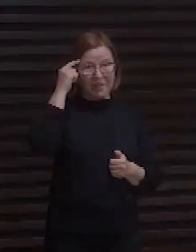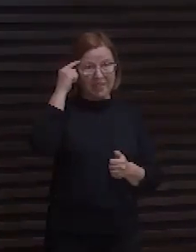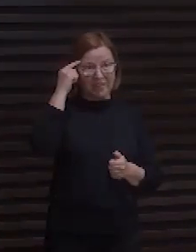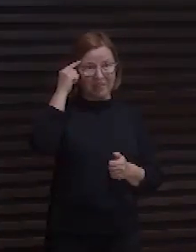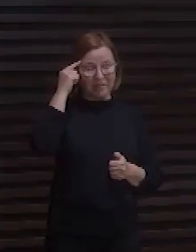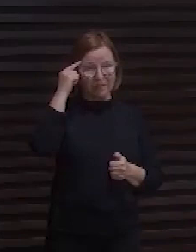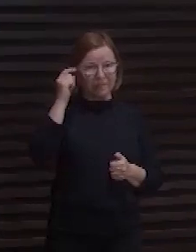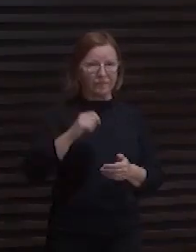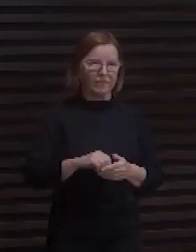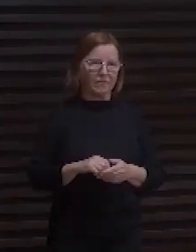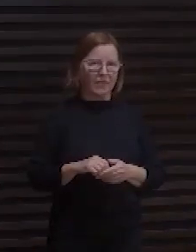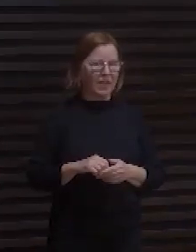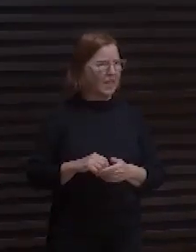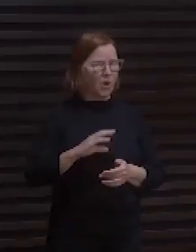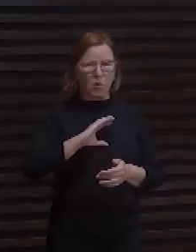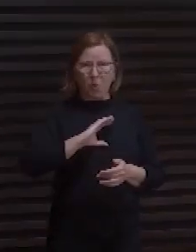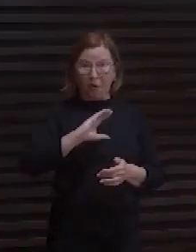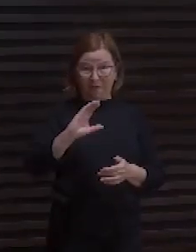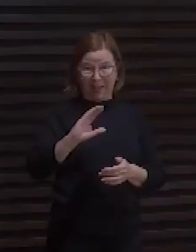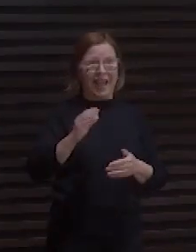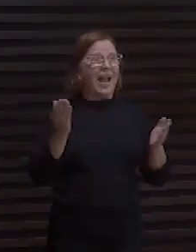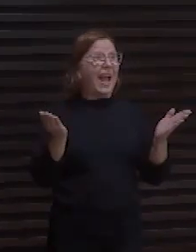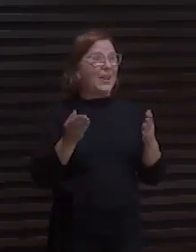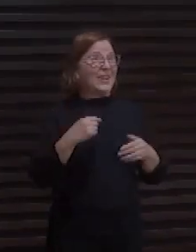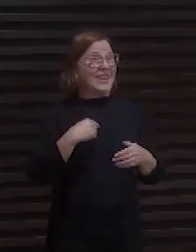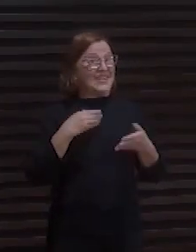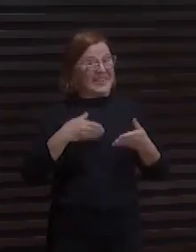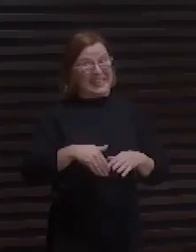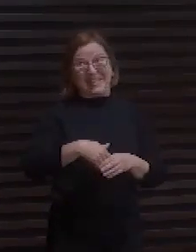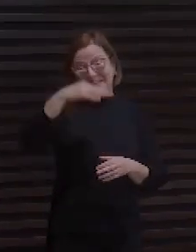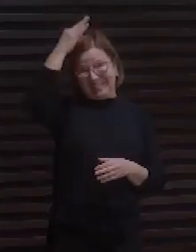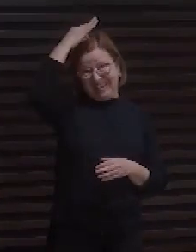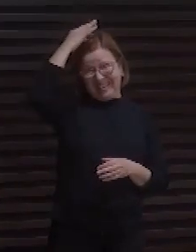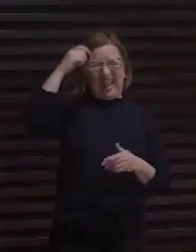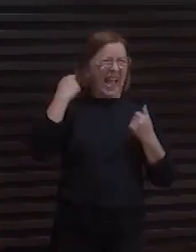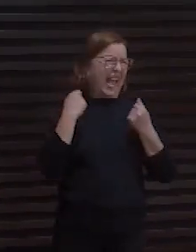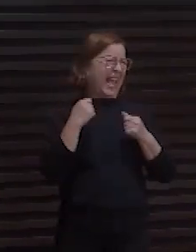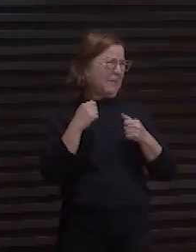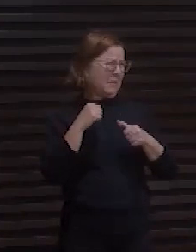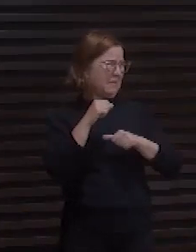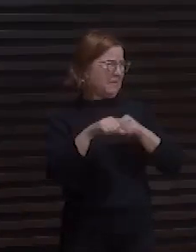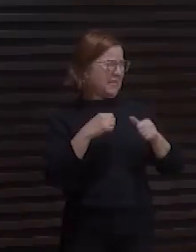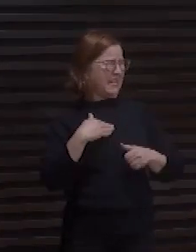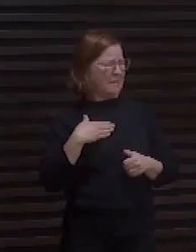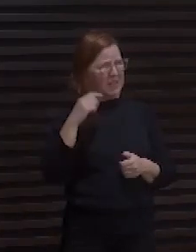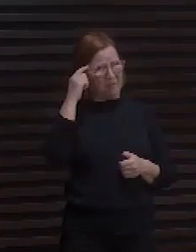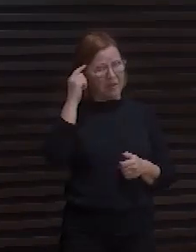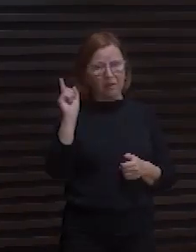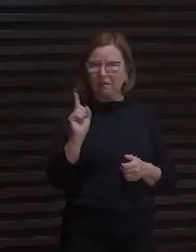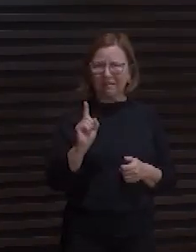Não se fiem no fato de que agora que eu nasci de novo, eu não preciso mudar a minha mente.